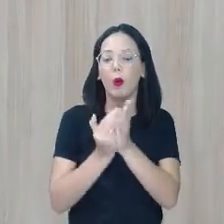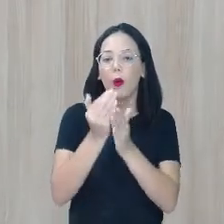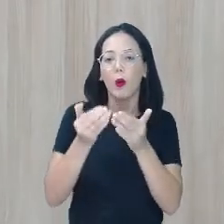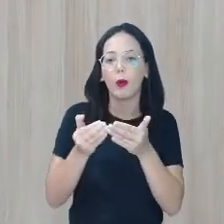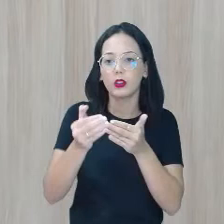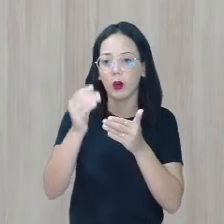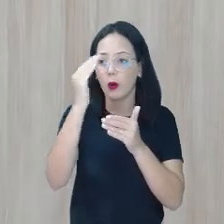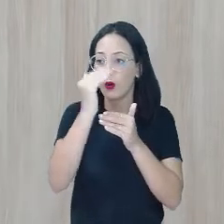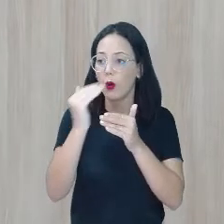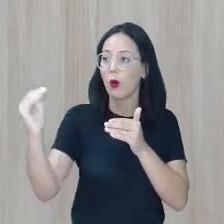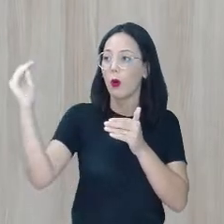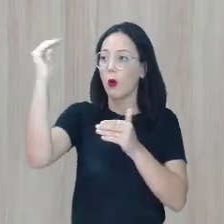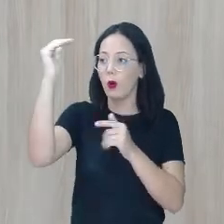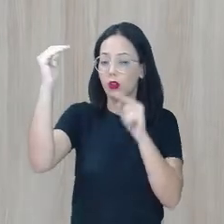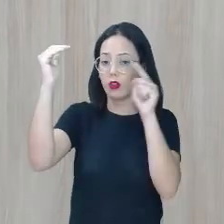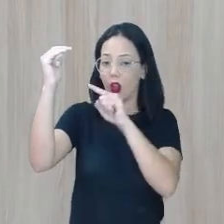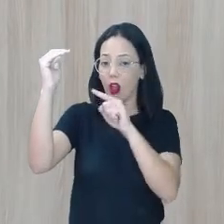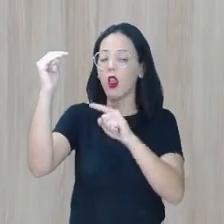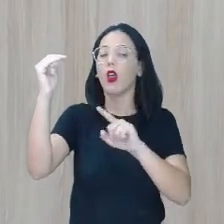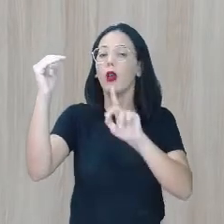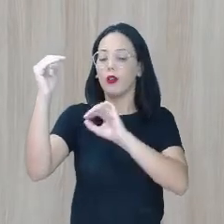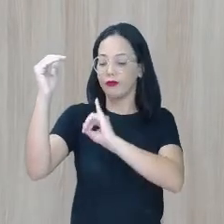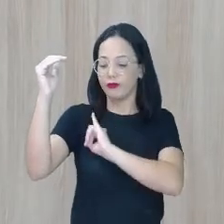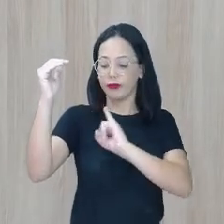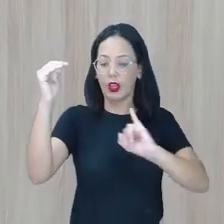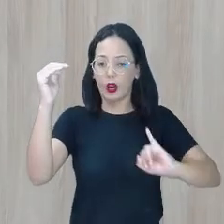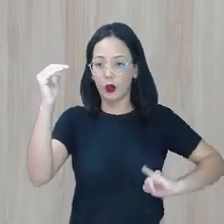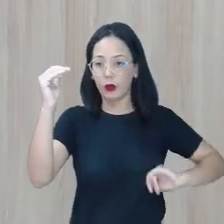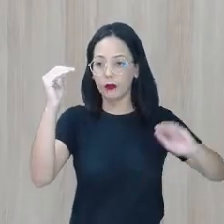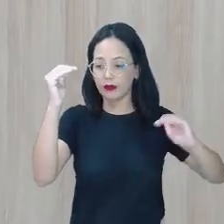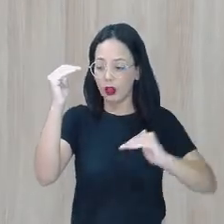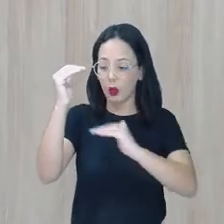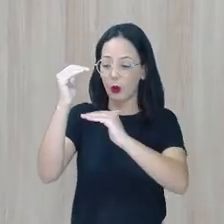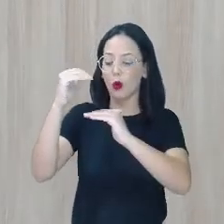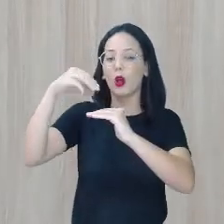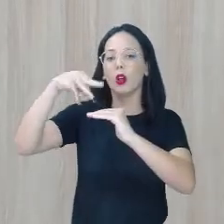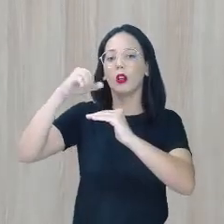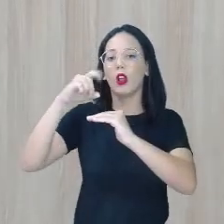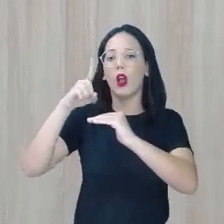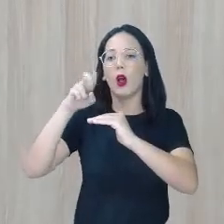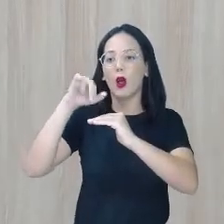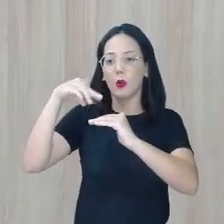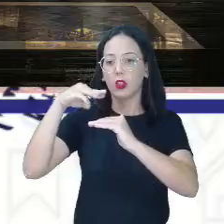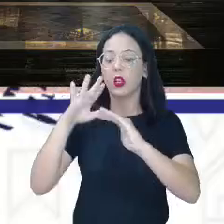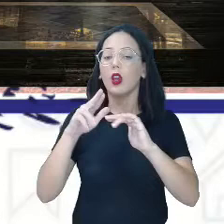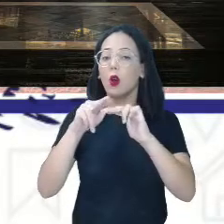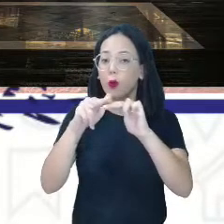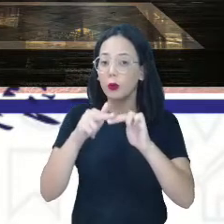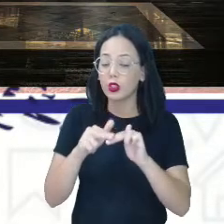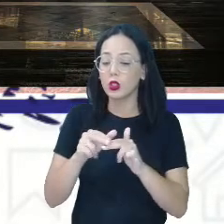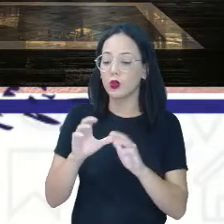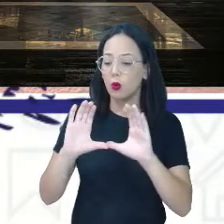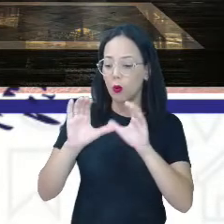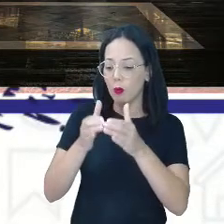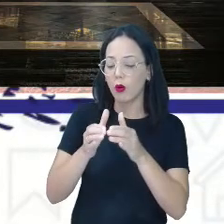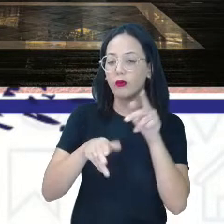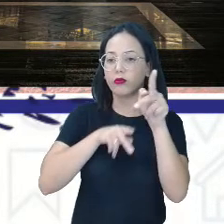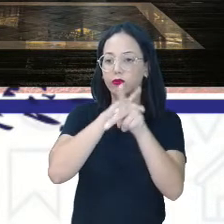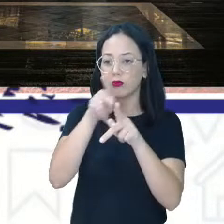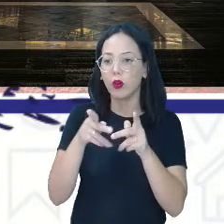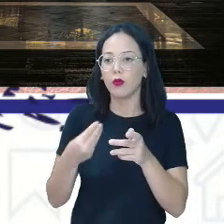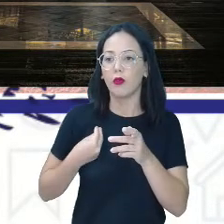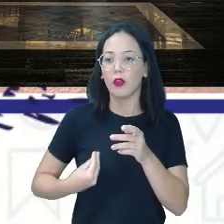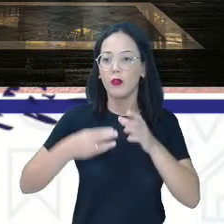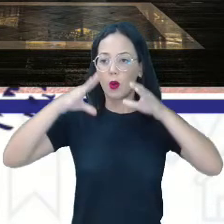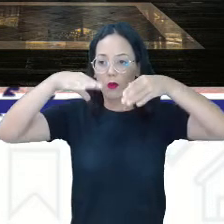inicialmente o imperador e os mandarins. Mas esses nobres, né, esses nobres mandarins, né, eles viviam aí ó, em